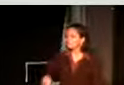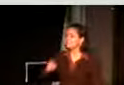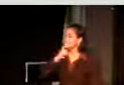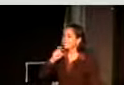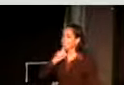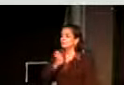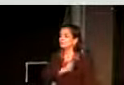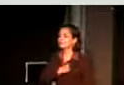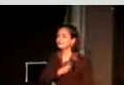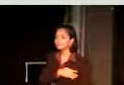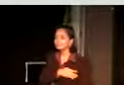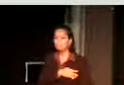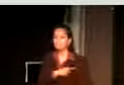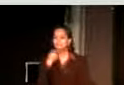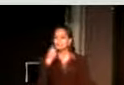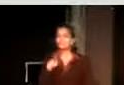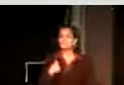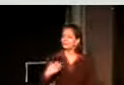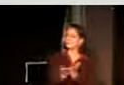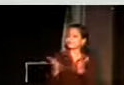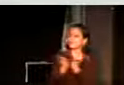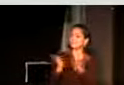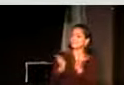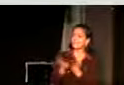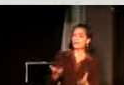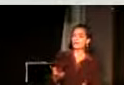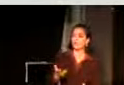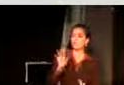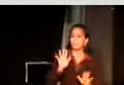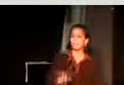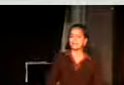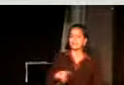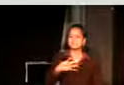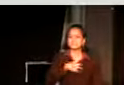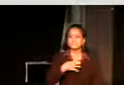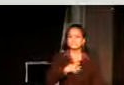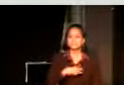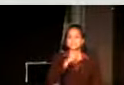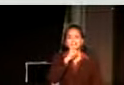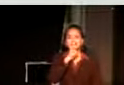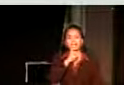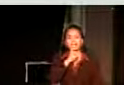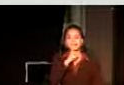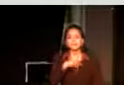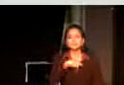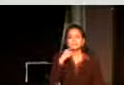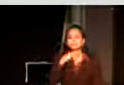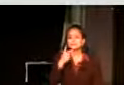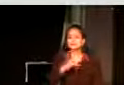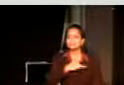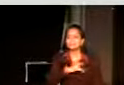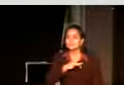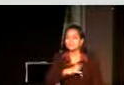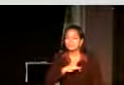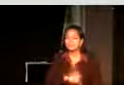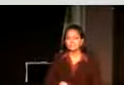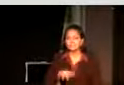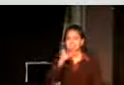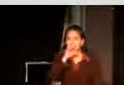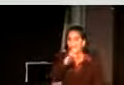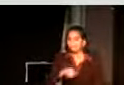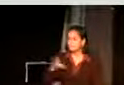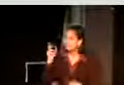coração de forma que você tropeça na miséria mas não sente nada mas é rápido no gatilho